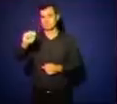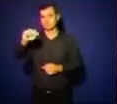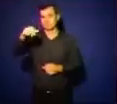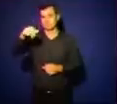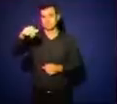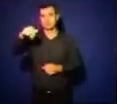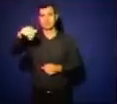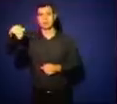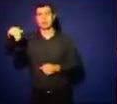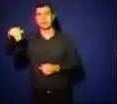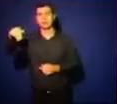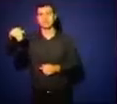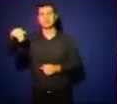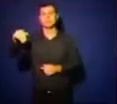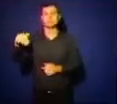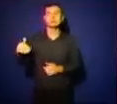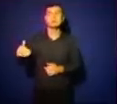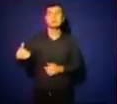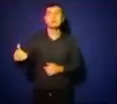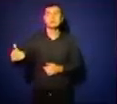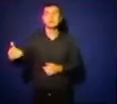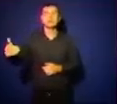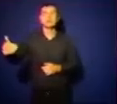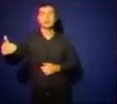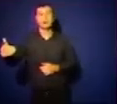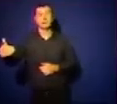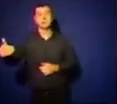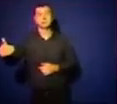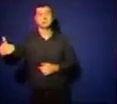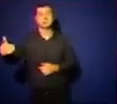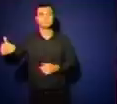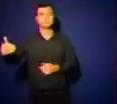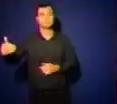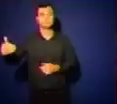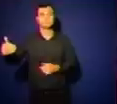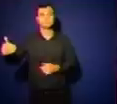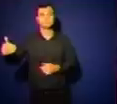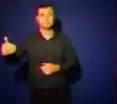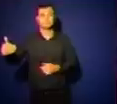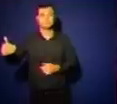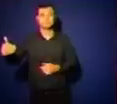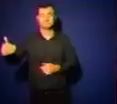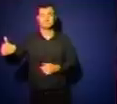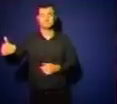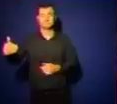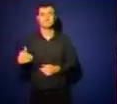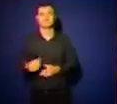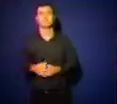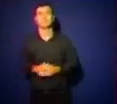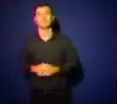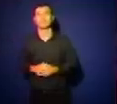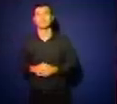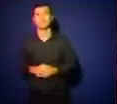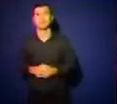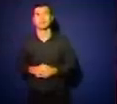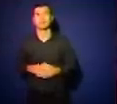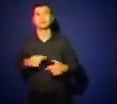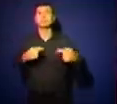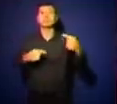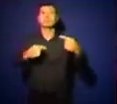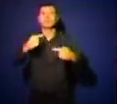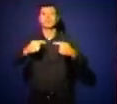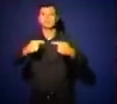esperar uma poder poder poder poder poder poder poder fim nessa discussão